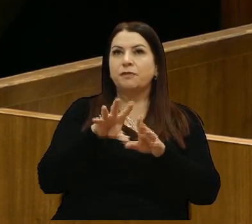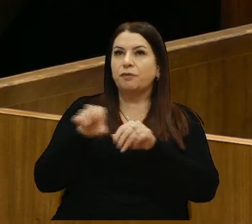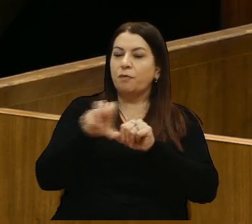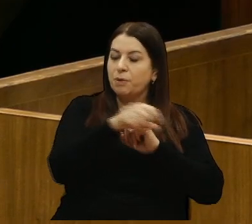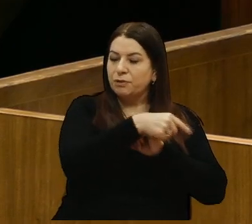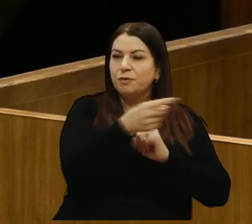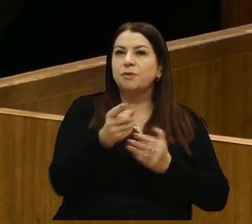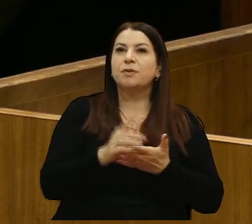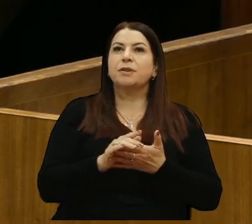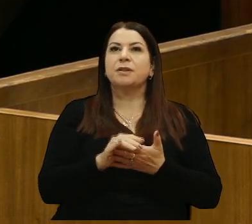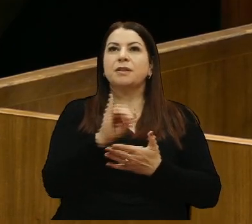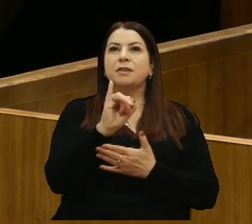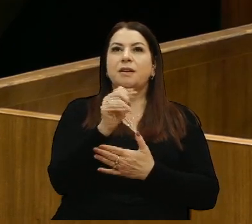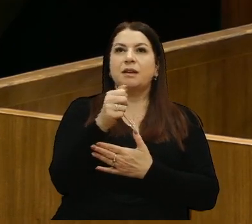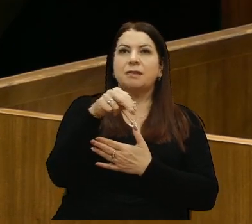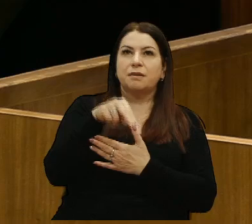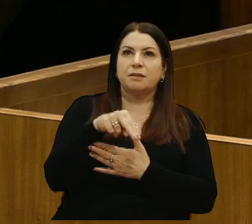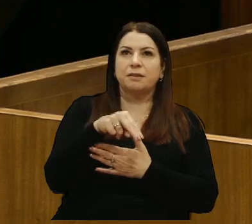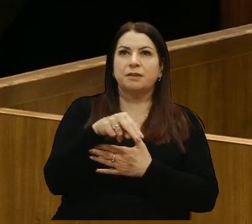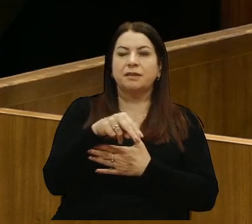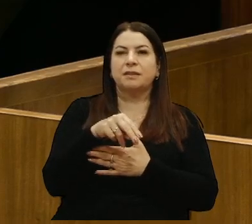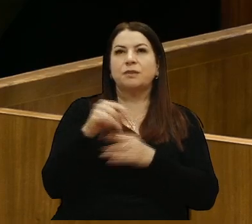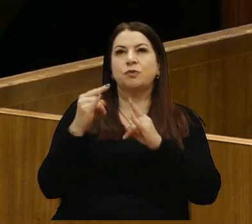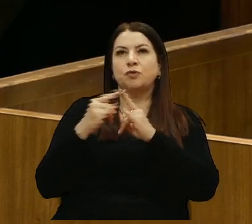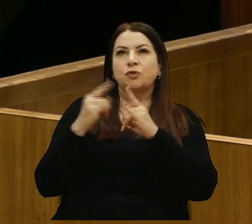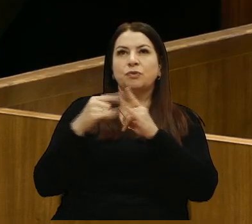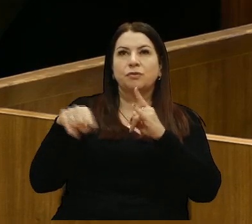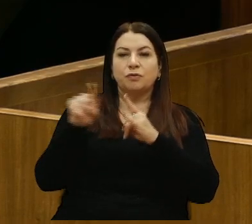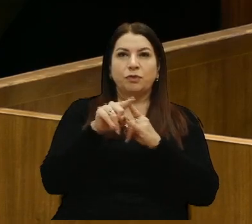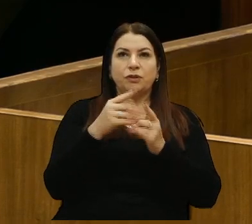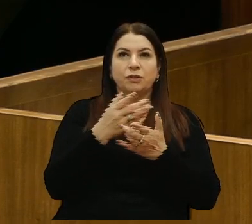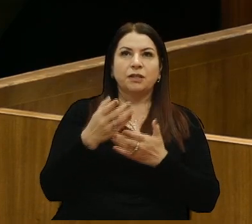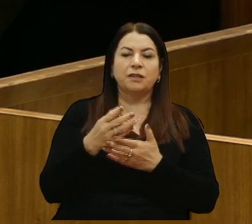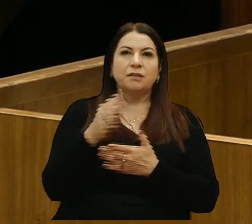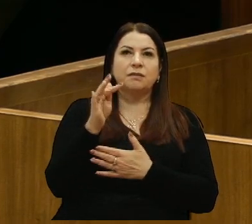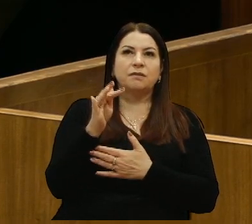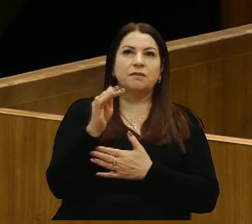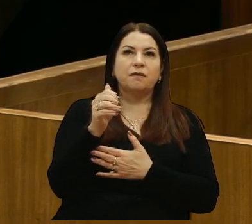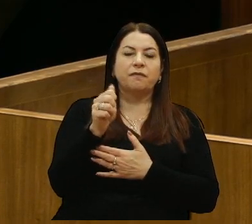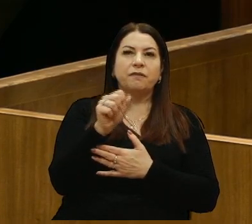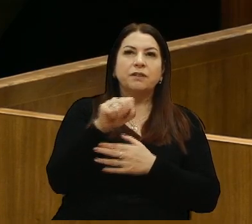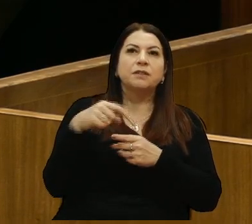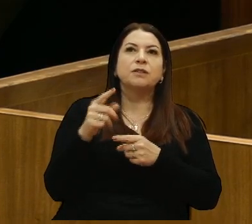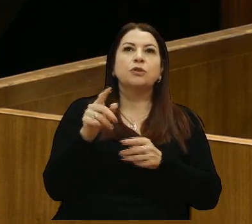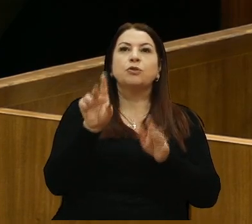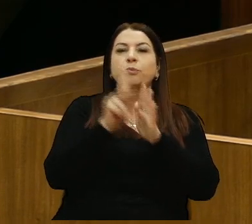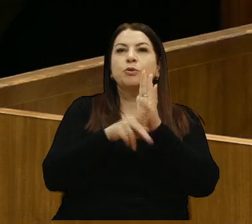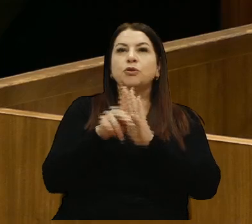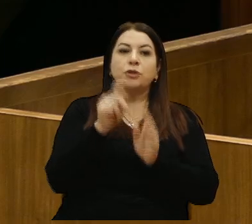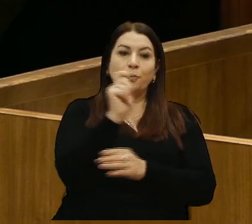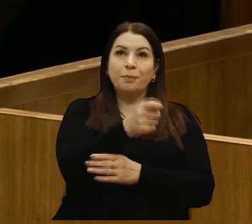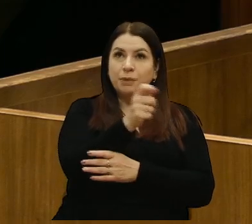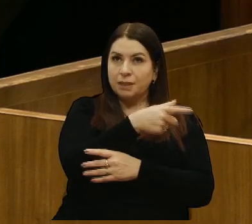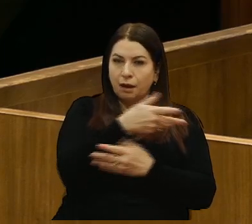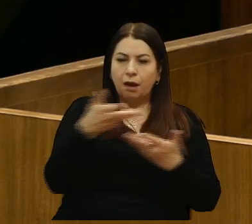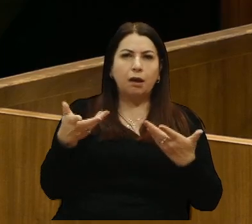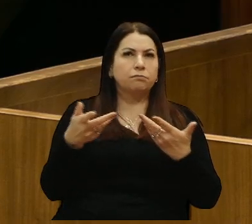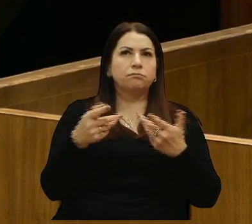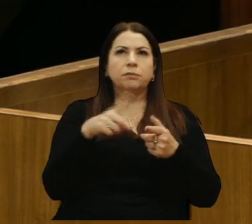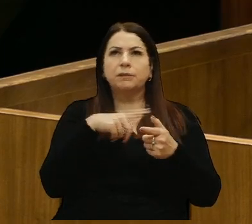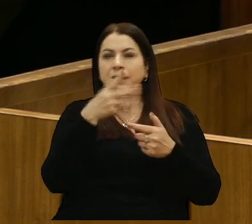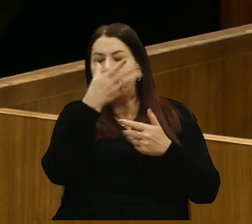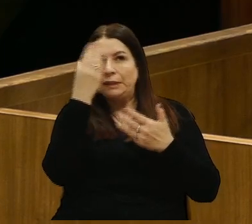formadoras, do IAN, né, Instituto Adelino Miotti, da FASE, do Projeto Pescar, enfim. Alguém que eu